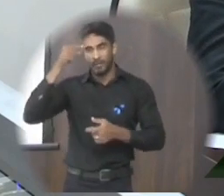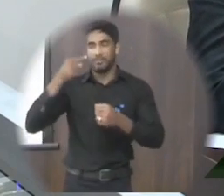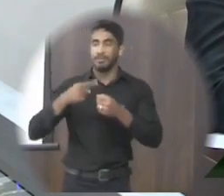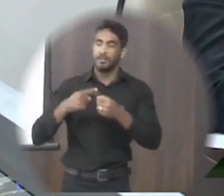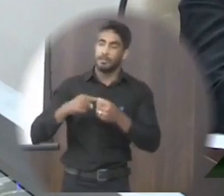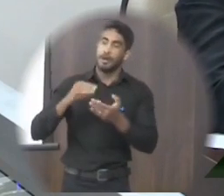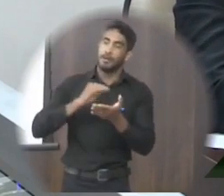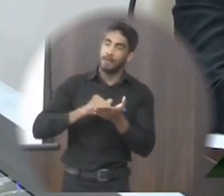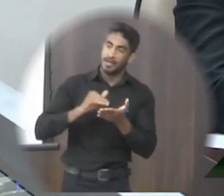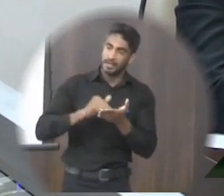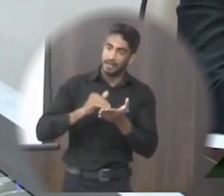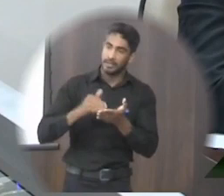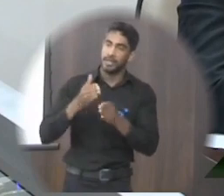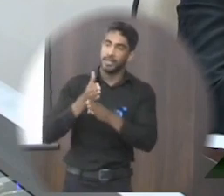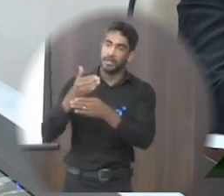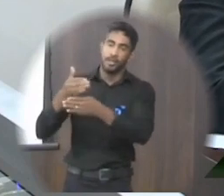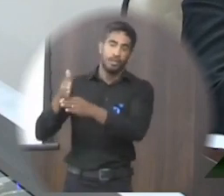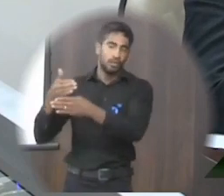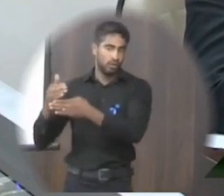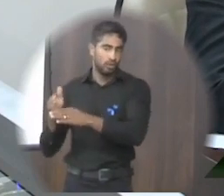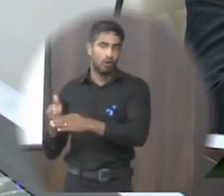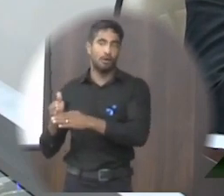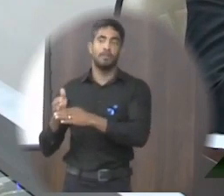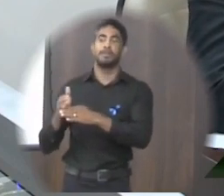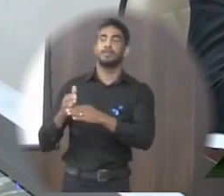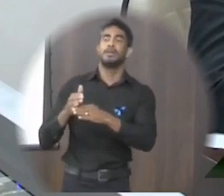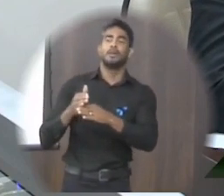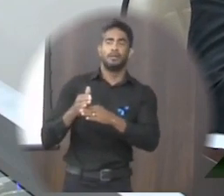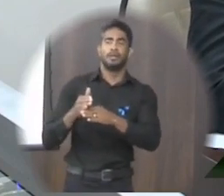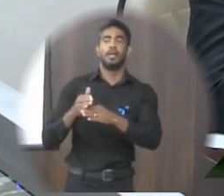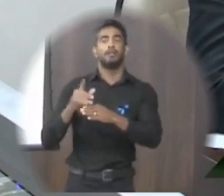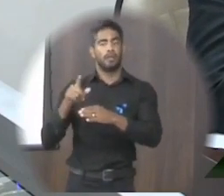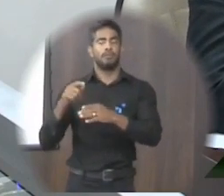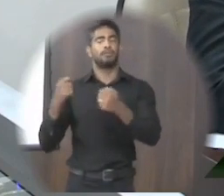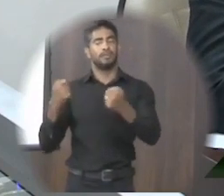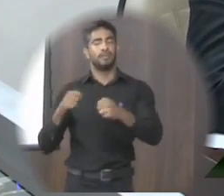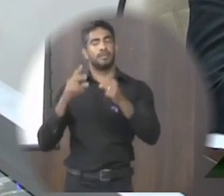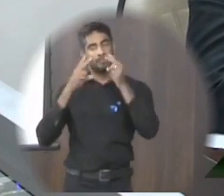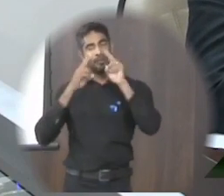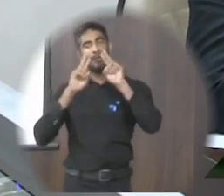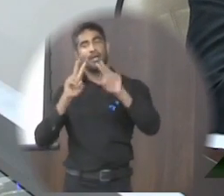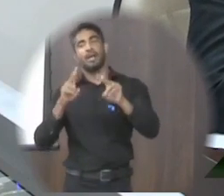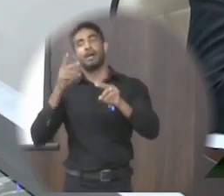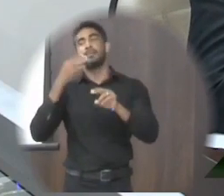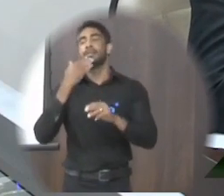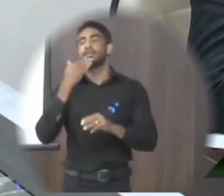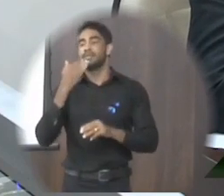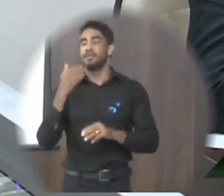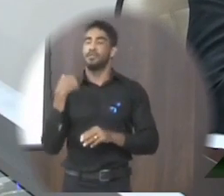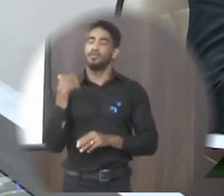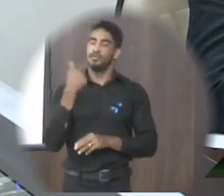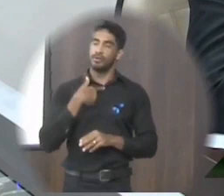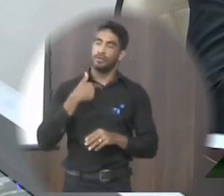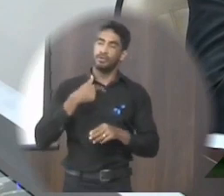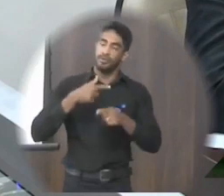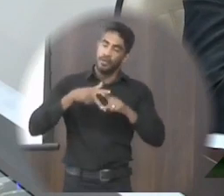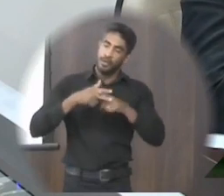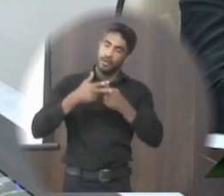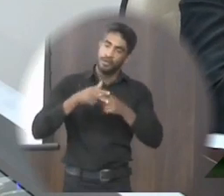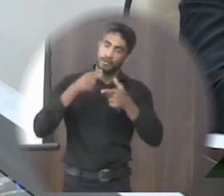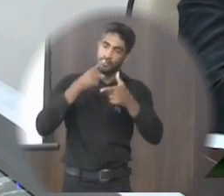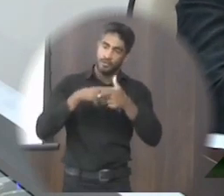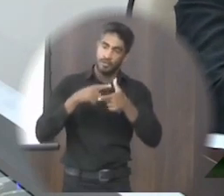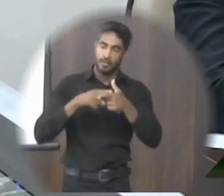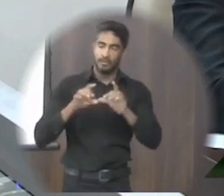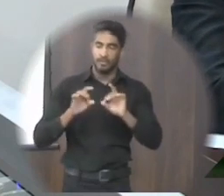de Obras, né, como nosso amigo aí disse, super competente, com certeza eles vão olhar para esses pedidos nossos aí resolver esses problemas. É o que eu